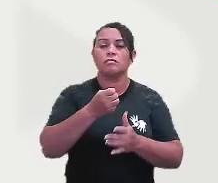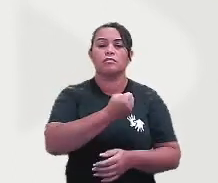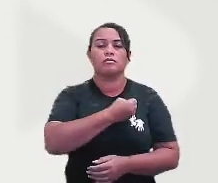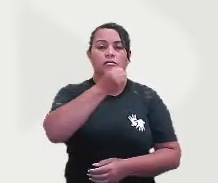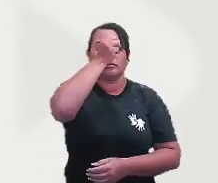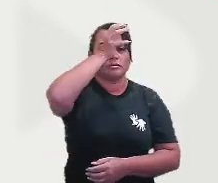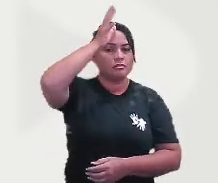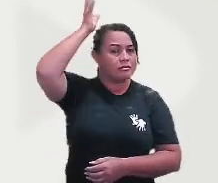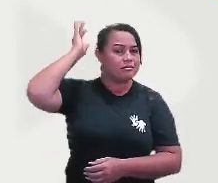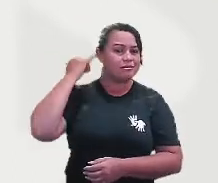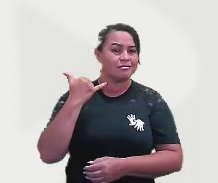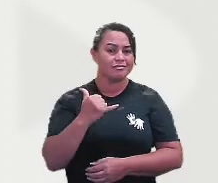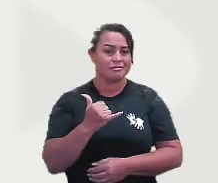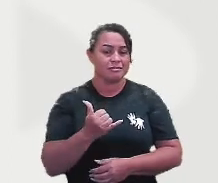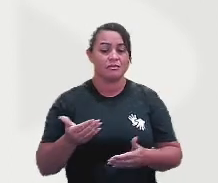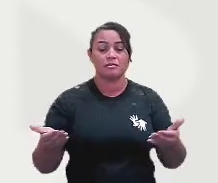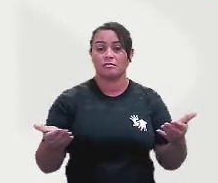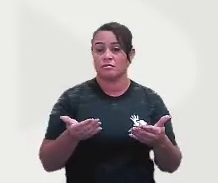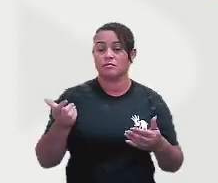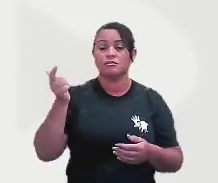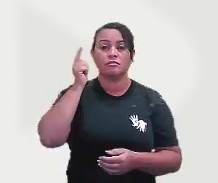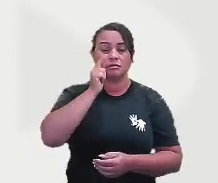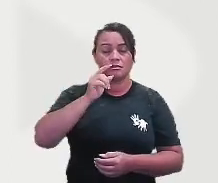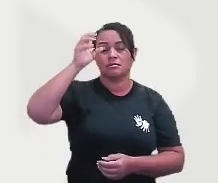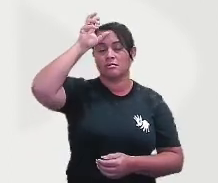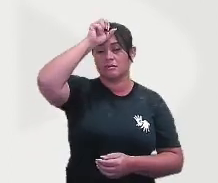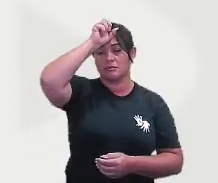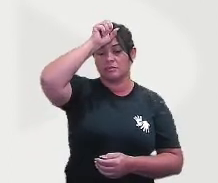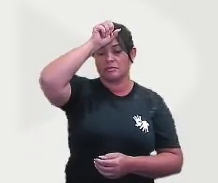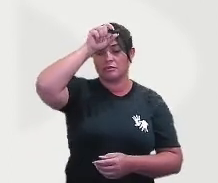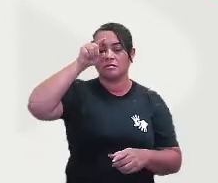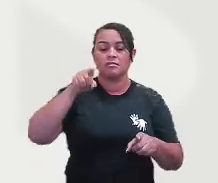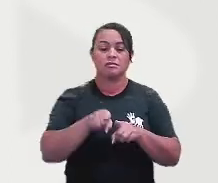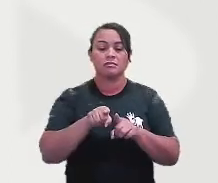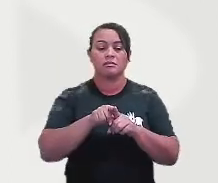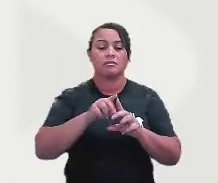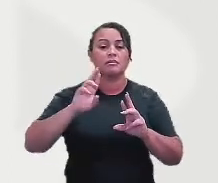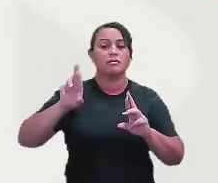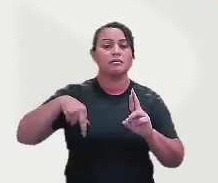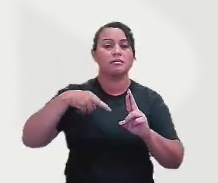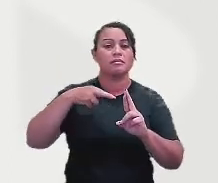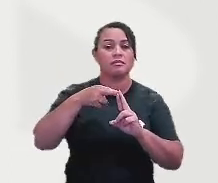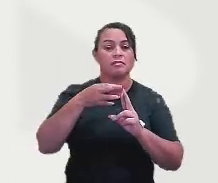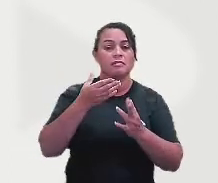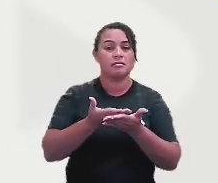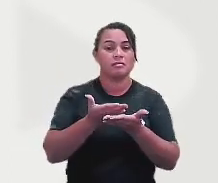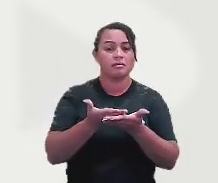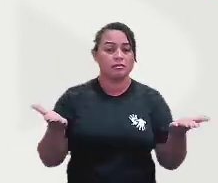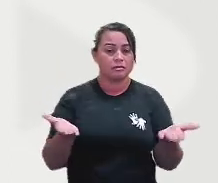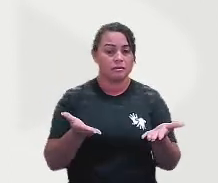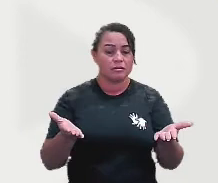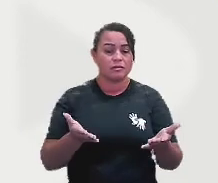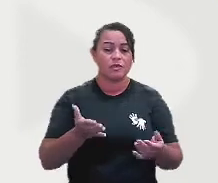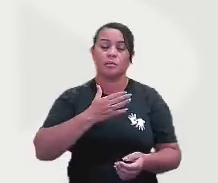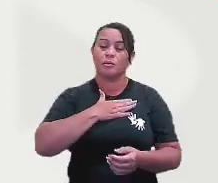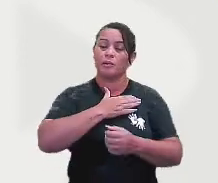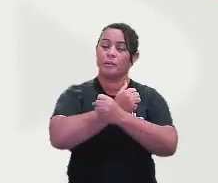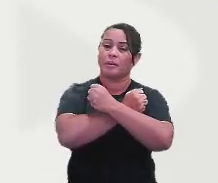romanos. Beleza? Hoje a gente conseguiu compreender isso aí, as referências da aula de hoje e o